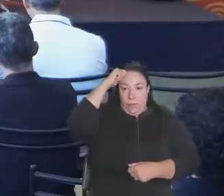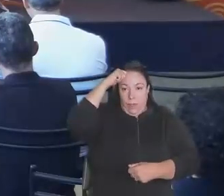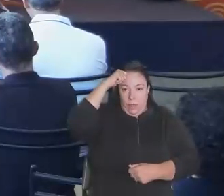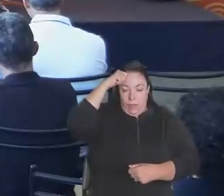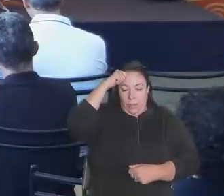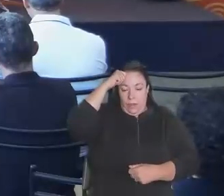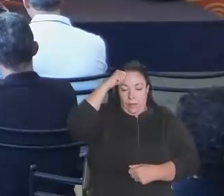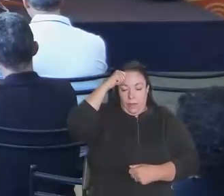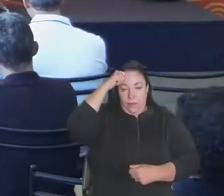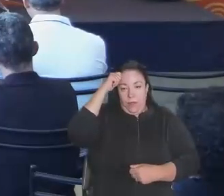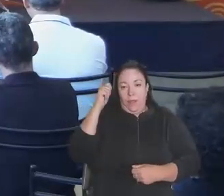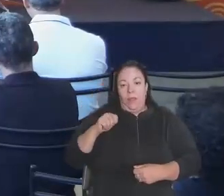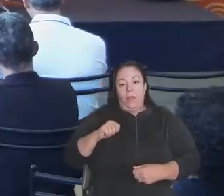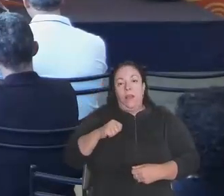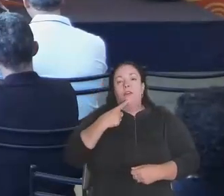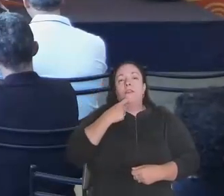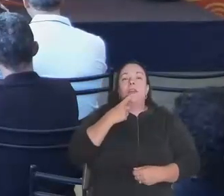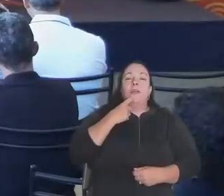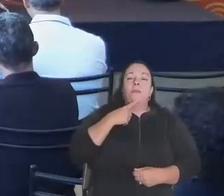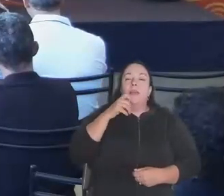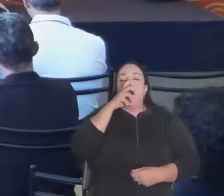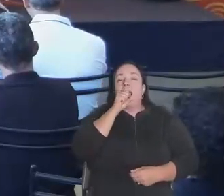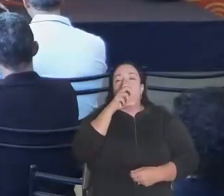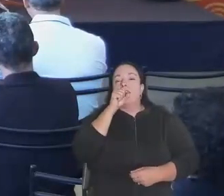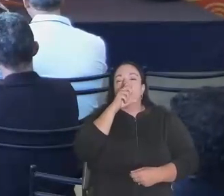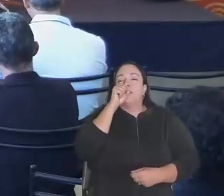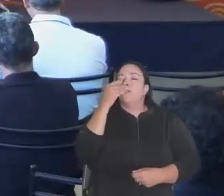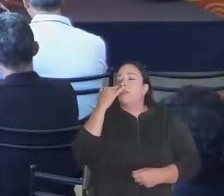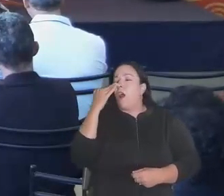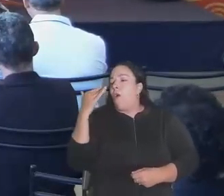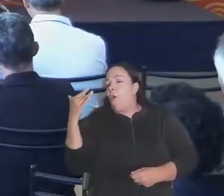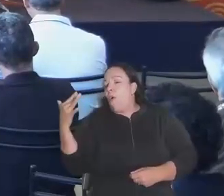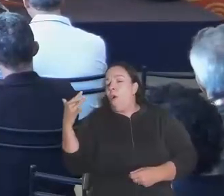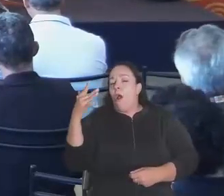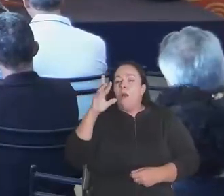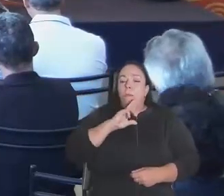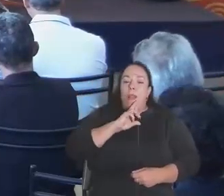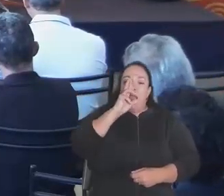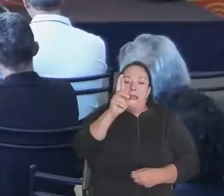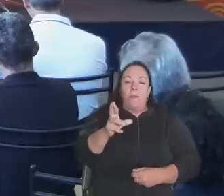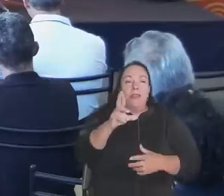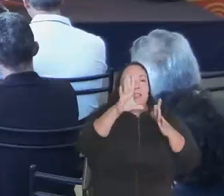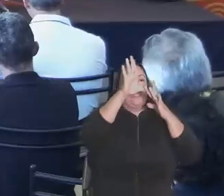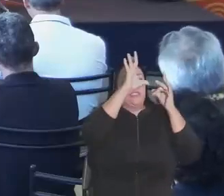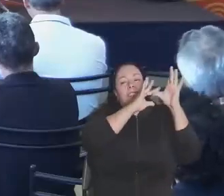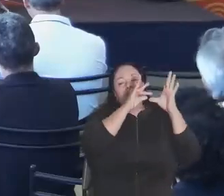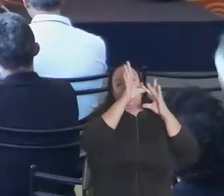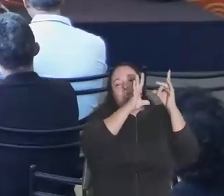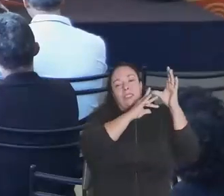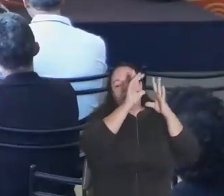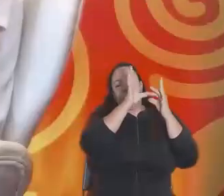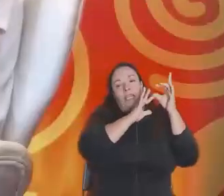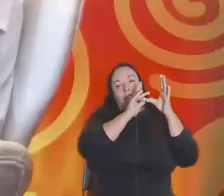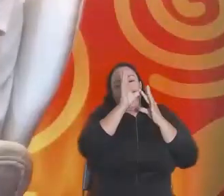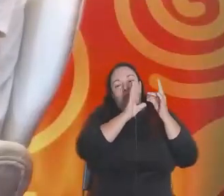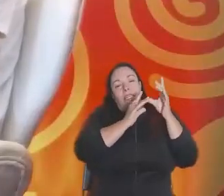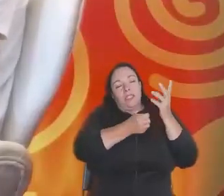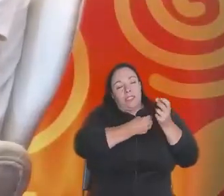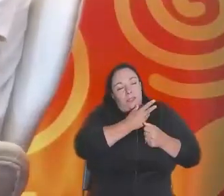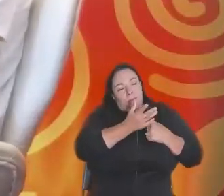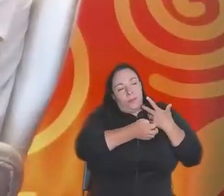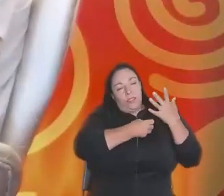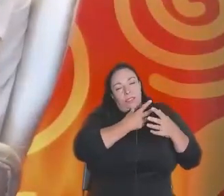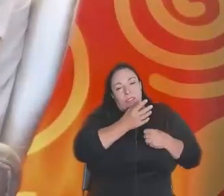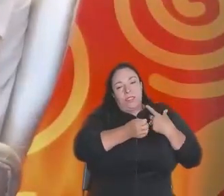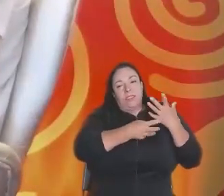queria tanto usar um vermelho, um laranja, que, sabe, representar essas estrelas e representar todas essas poesias. Então,